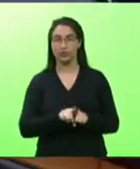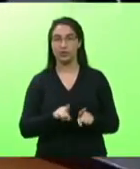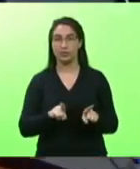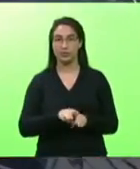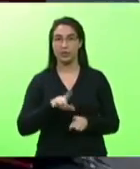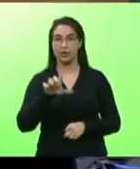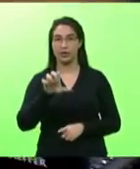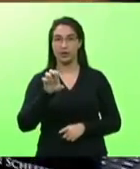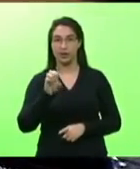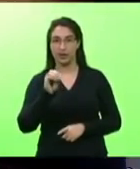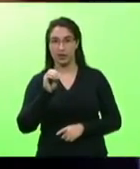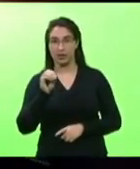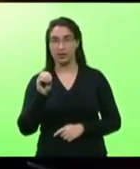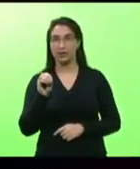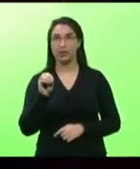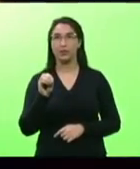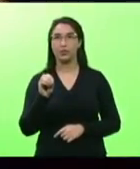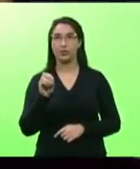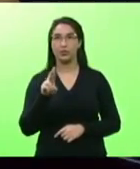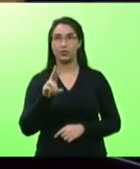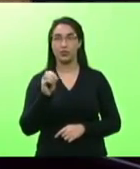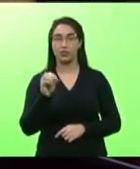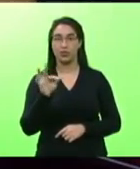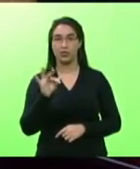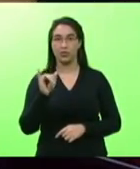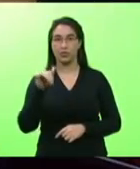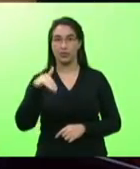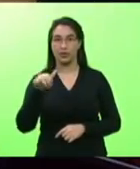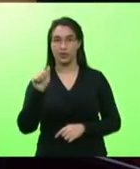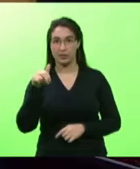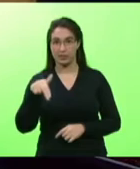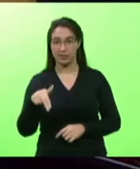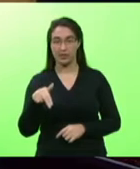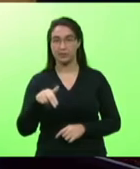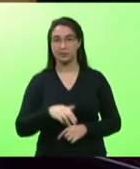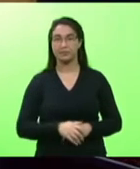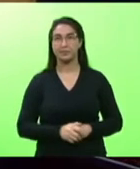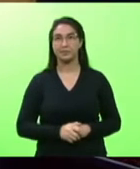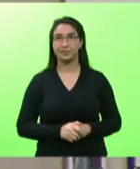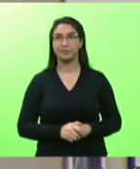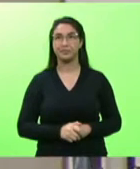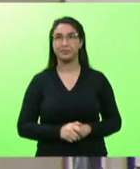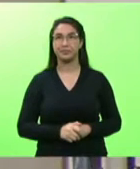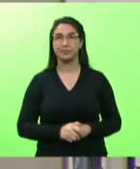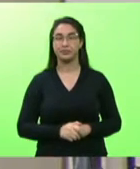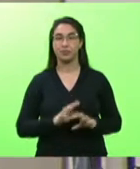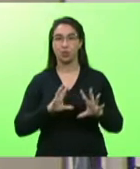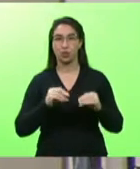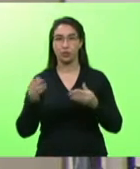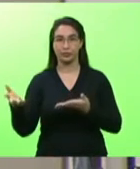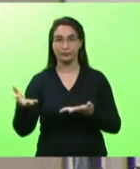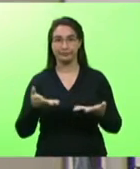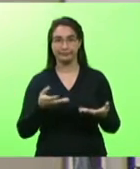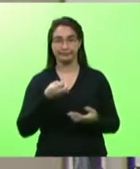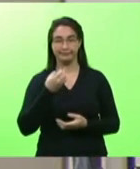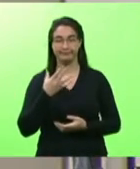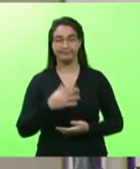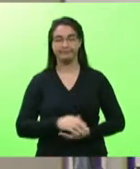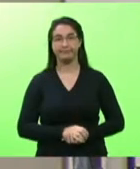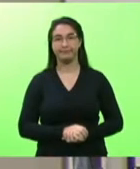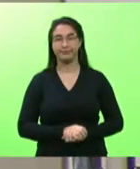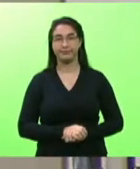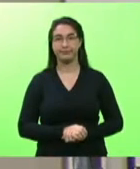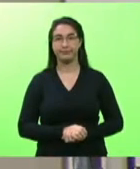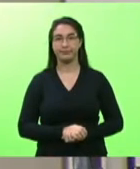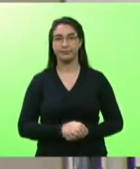também com ele é ser de Antônio Carlos que se fazem presente obrigado por você todos bem vindos a